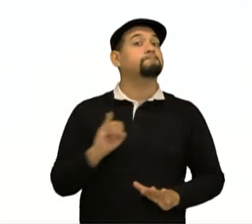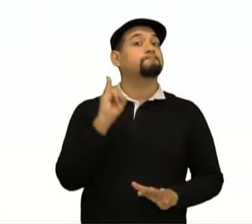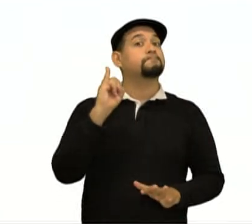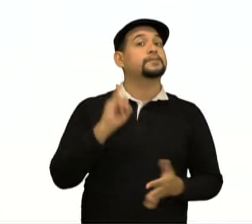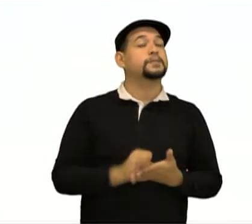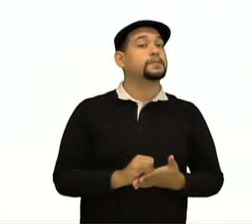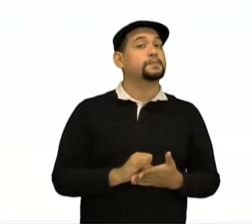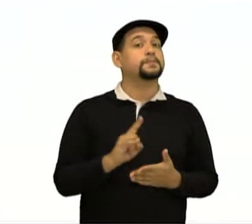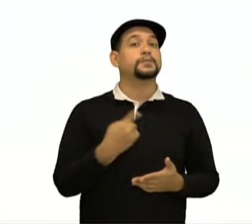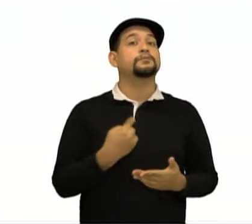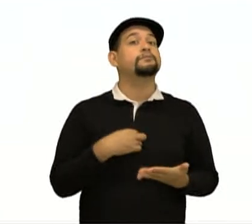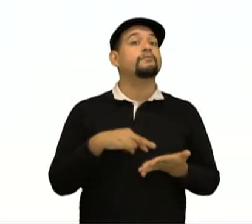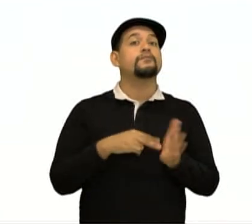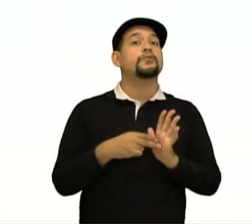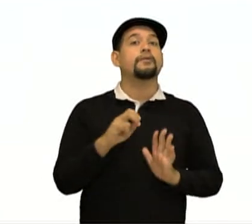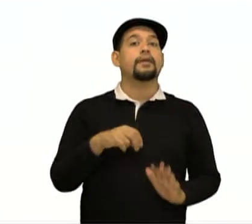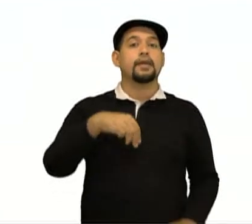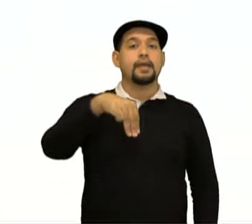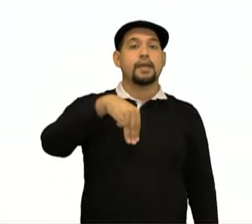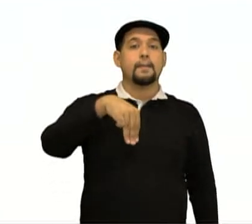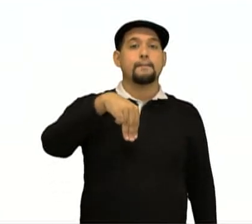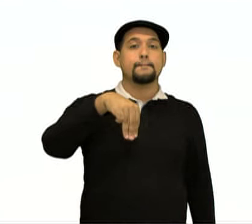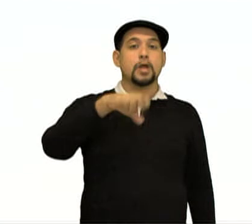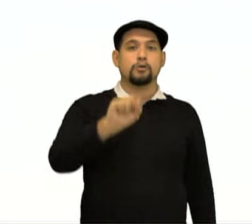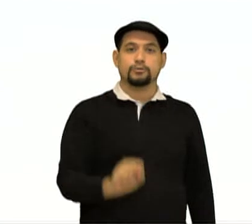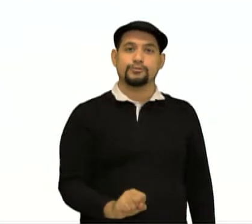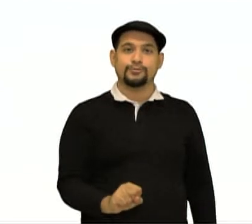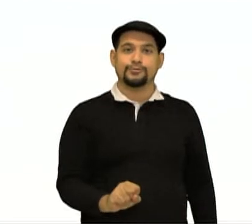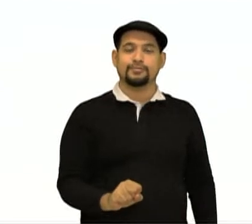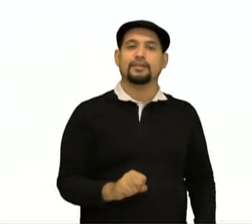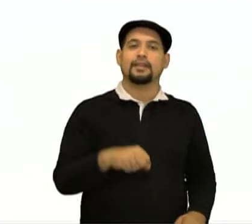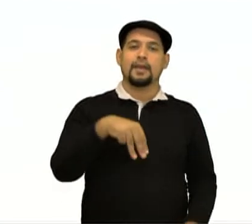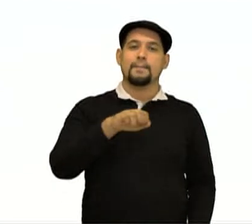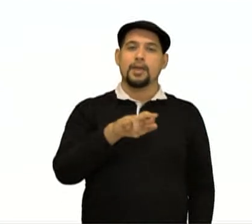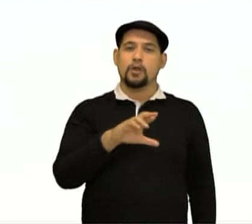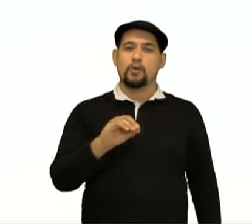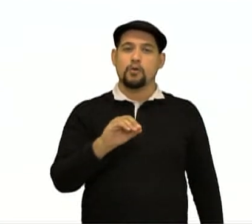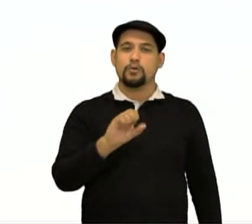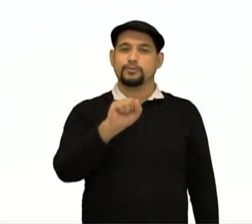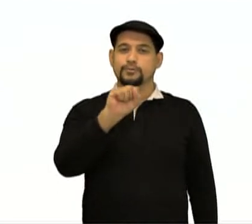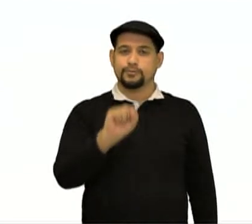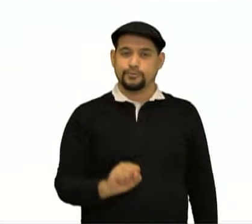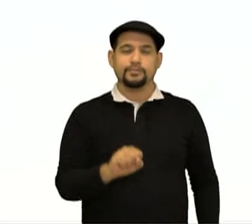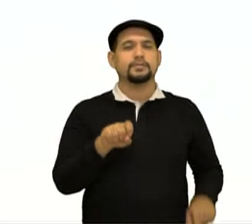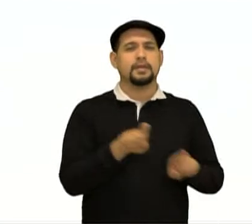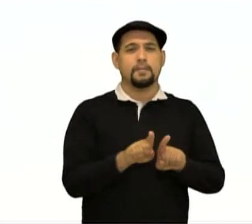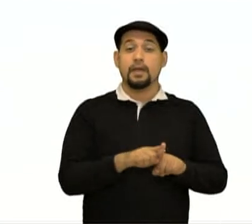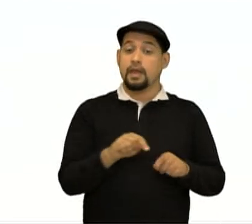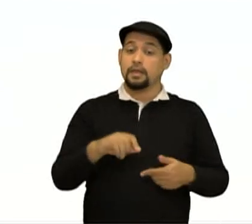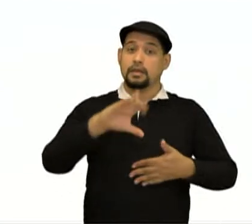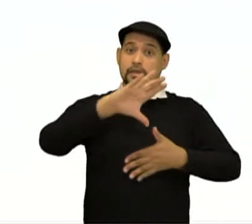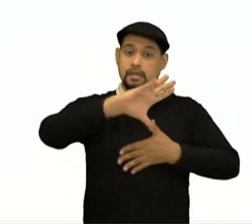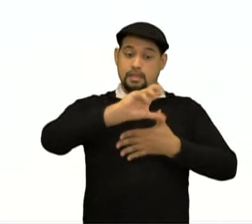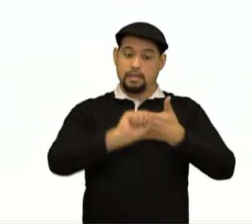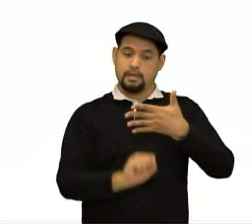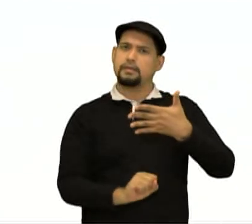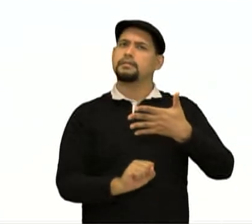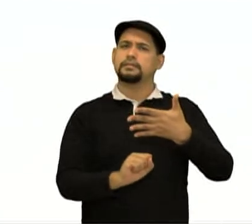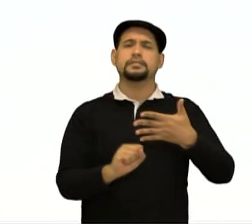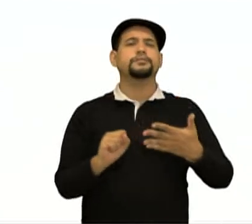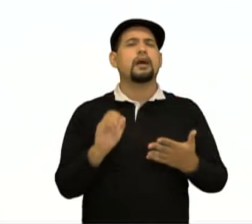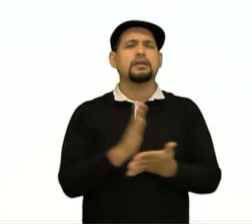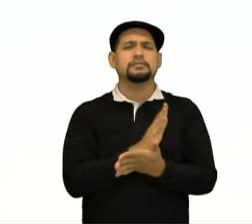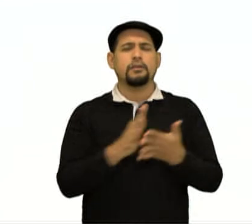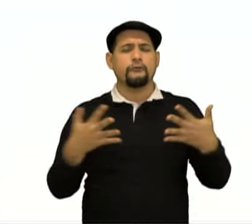importante para a nossa Mercosul é um mercado comum do Sul Como já frisei anteriormente tem esse quesito que